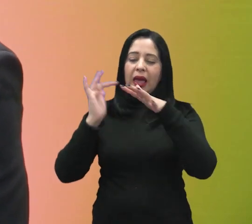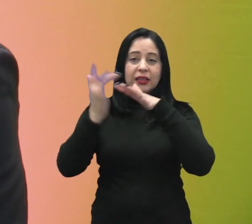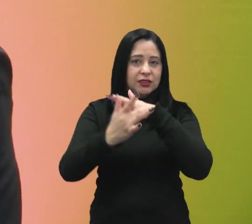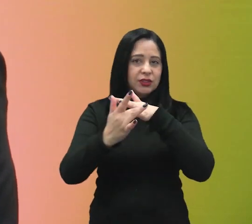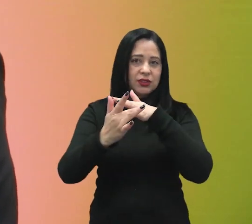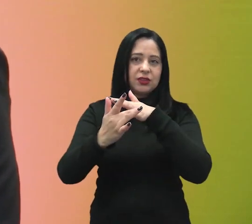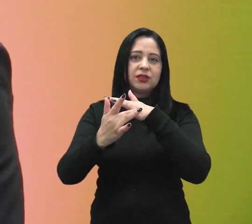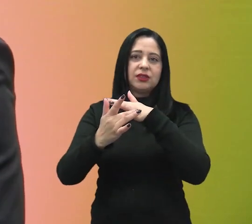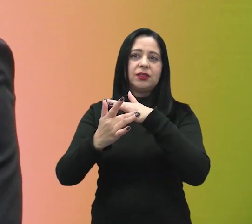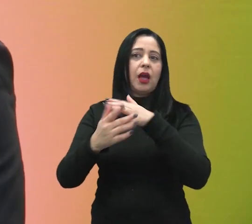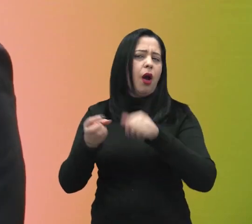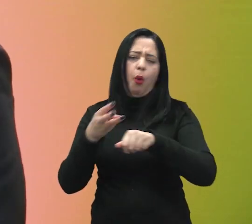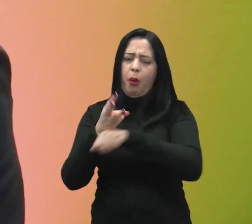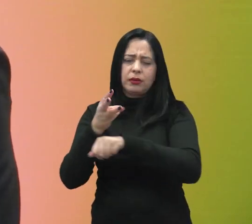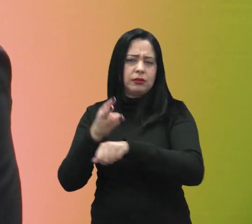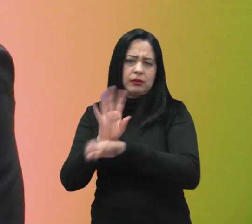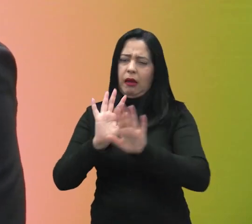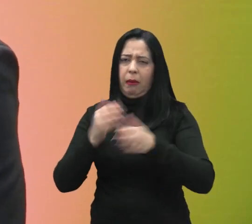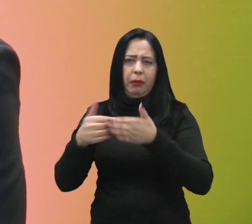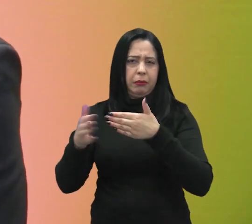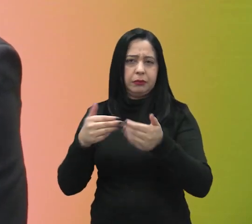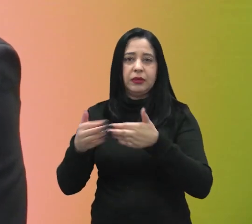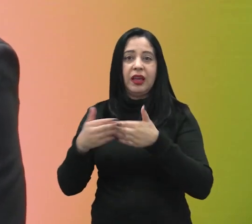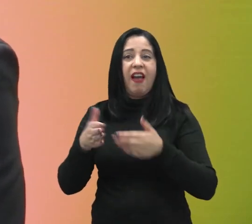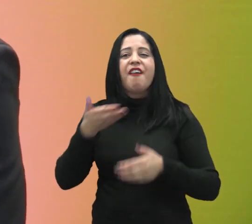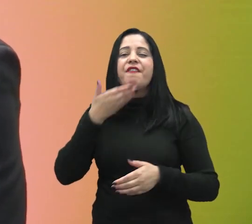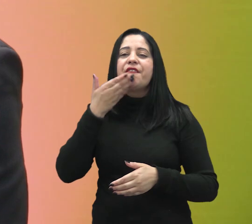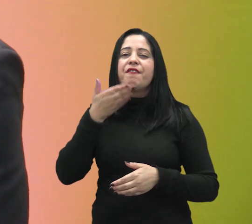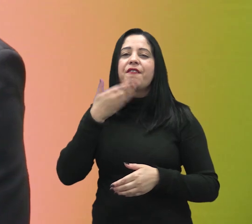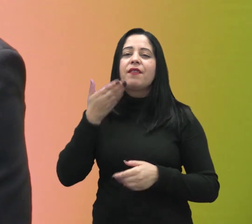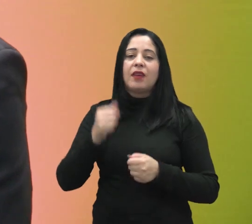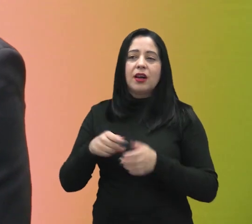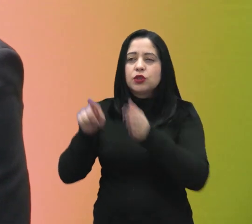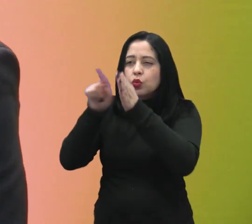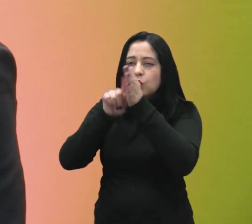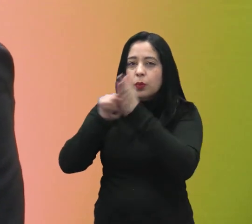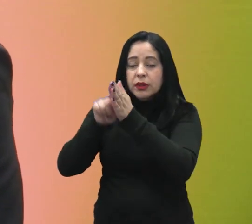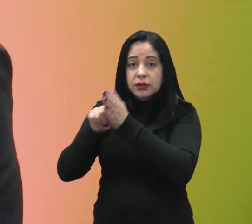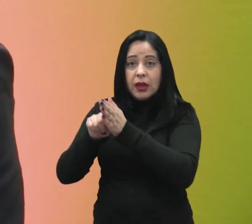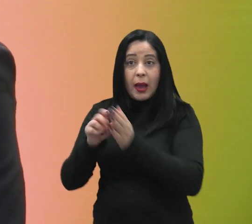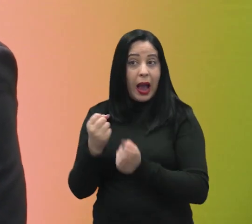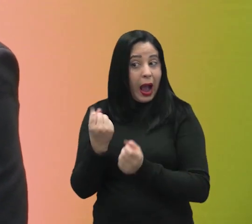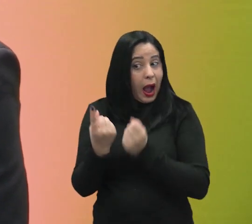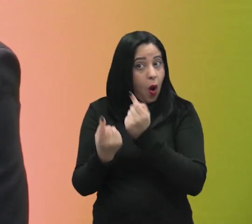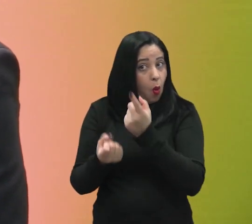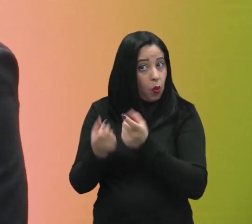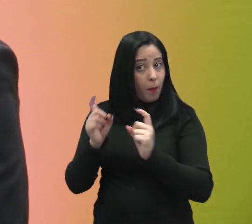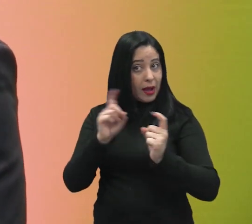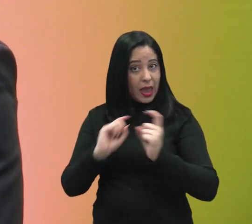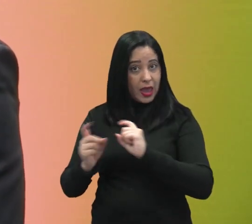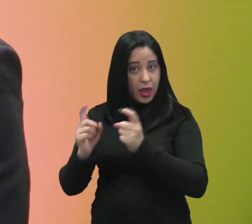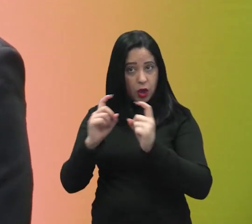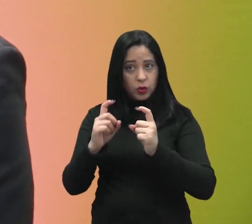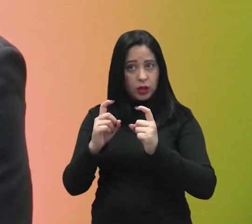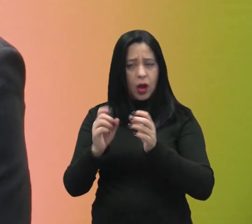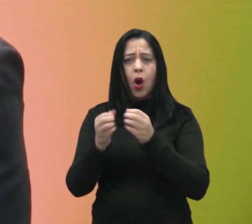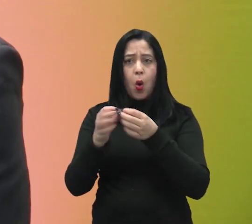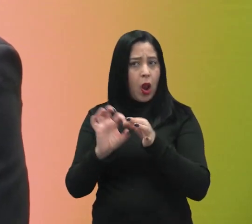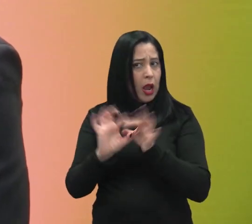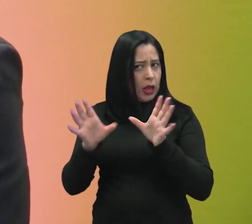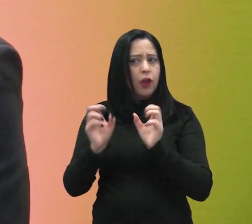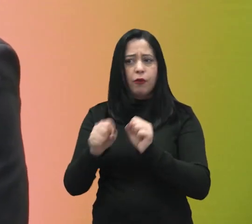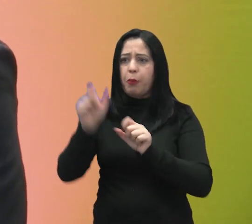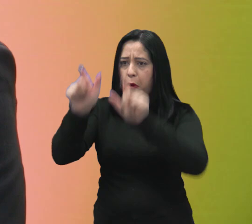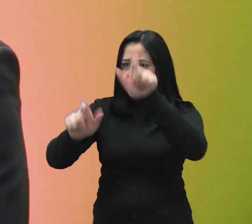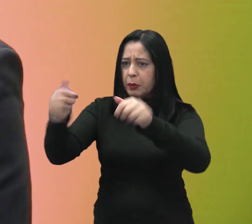é mais... ou o WhatsApp, enfim. Sim. Mas tem algumas assembleias que são abertas ao público